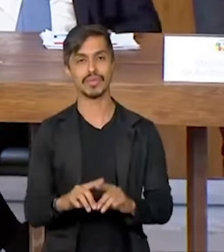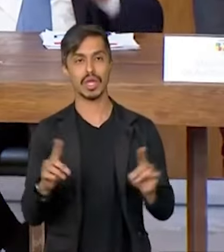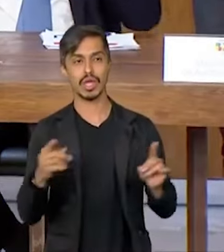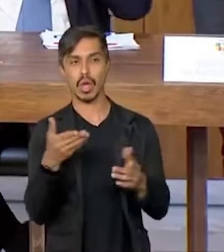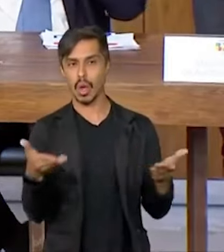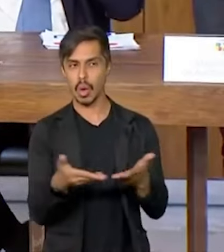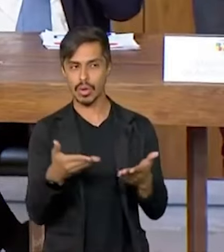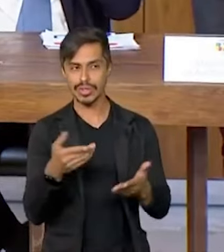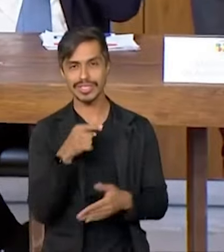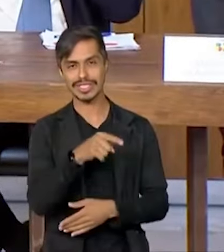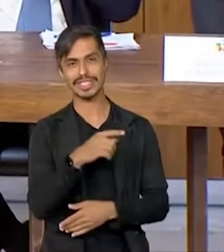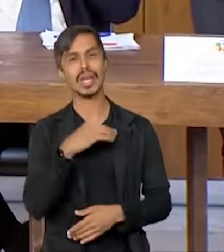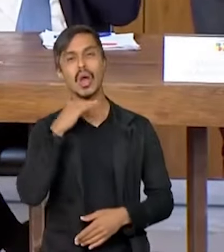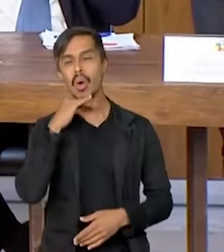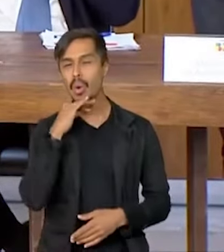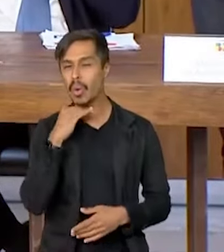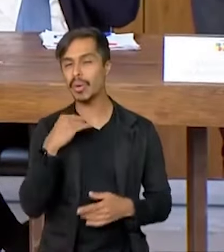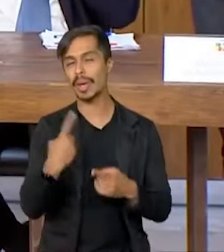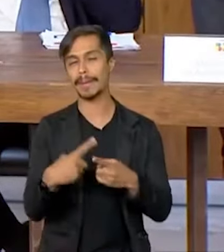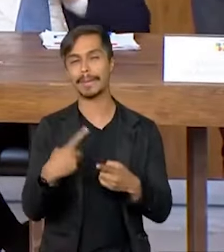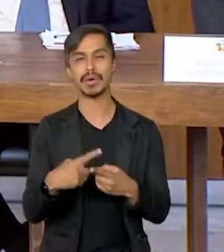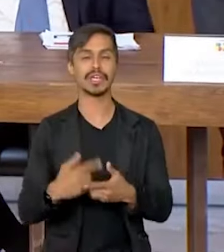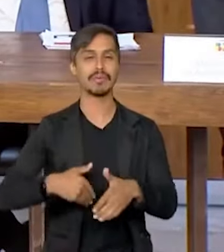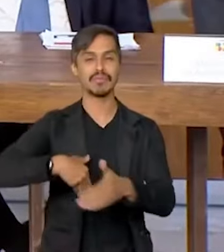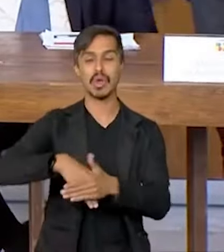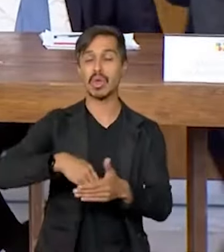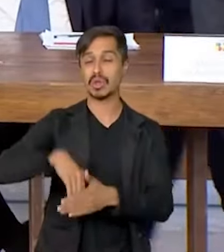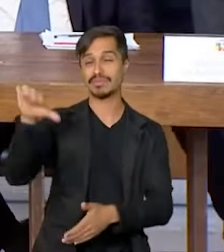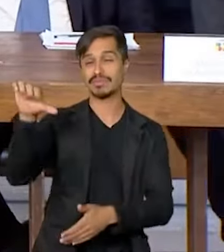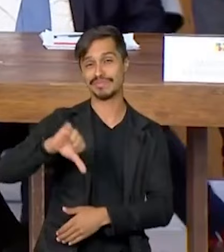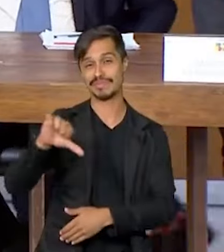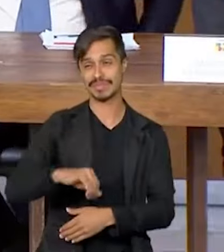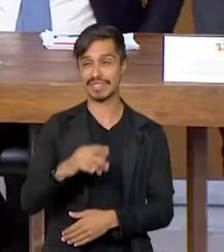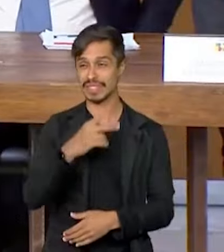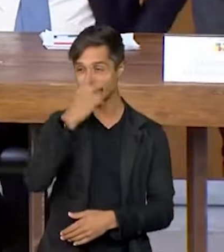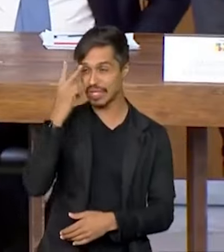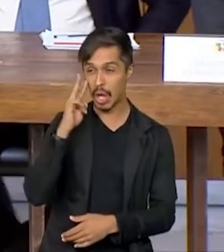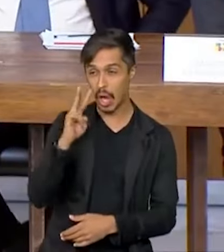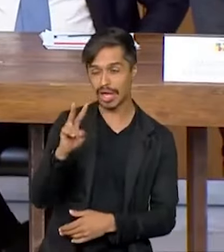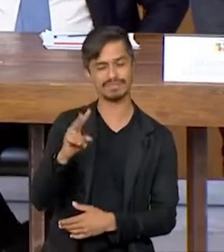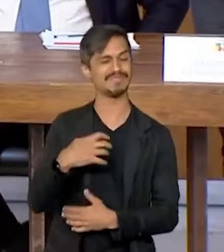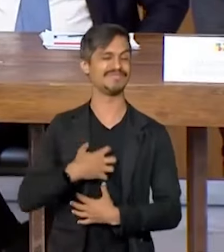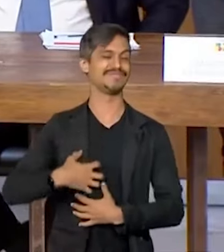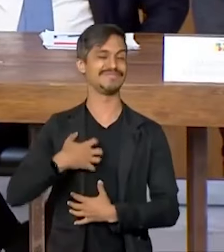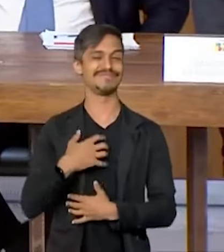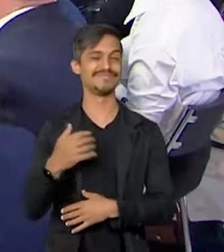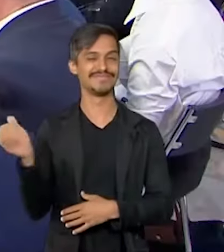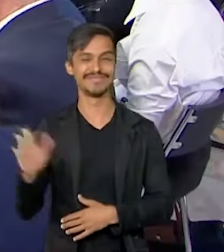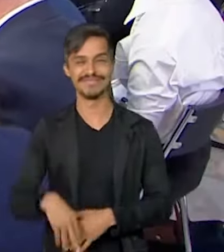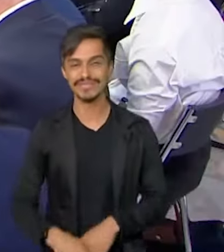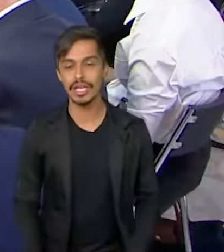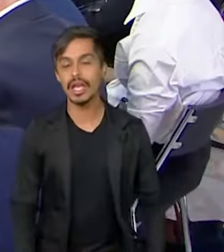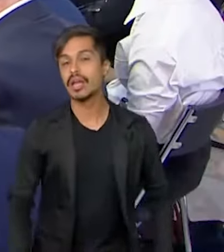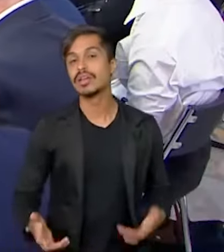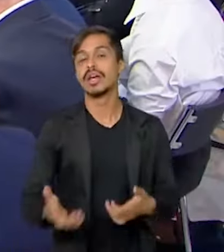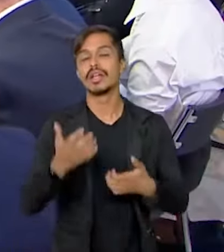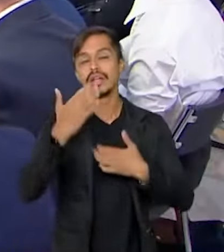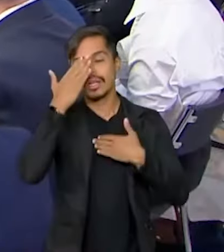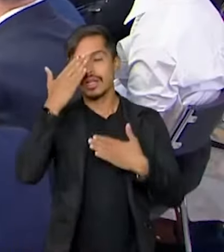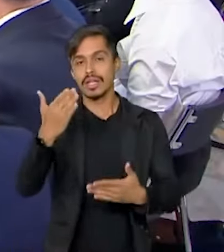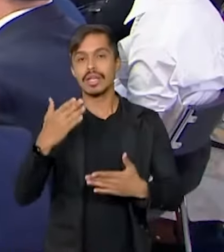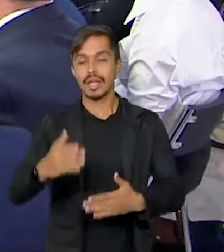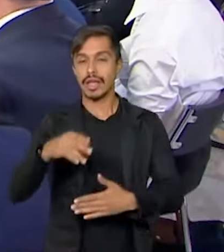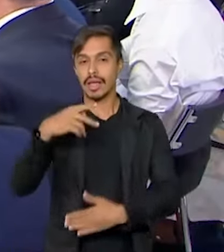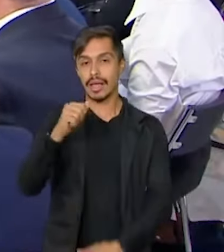ver o jogo do Brasil, porque tem dia que a gente não tem nem vontade de ligar a televisão. Então, companheiros, eu quero agradecer